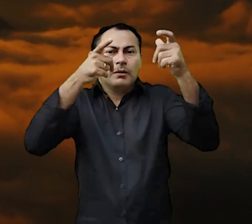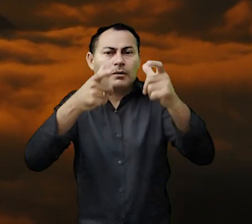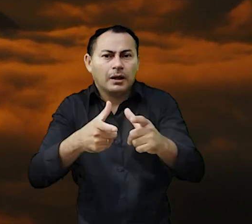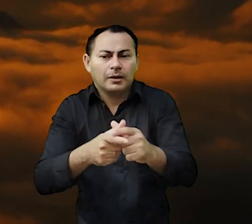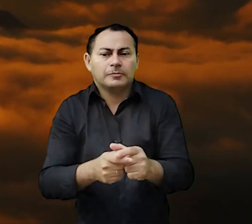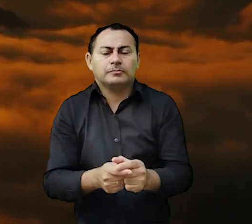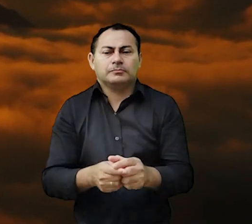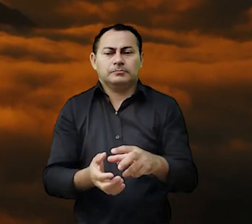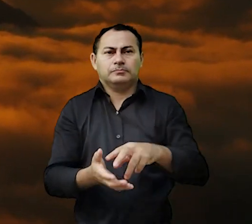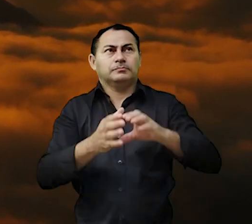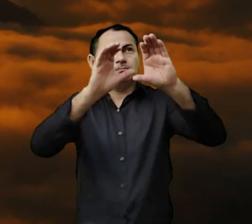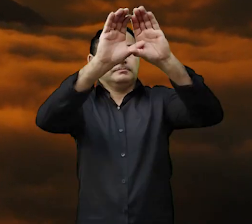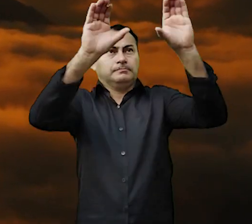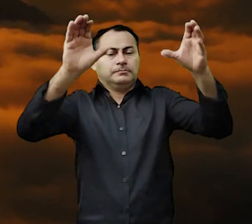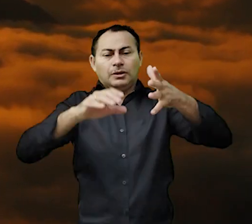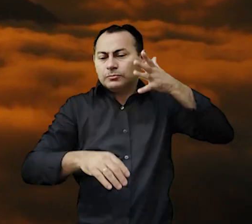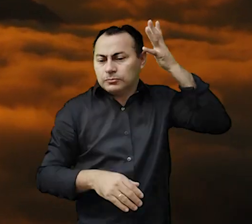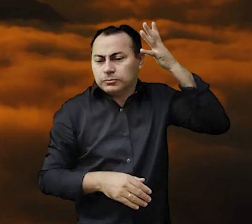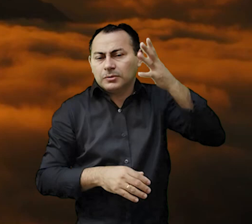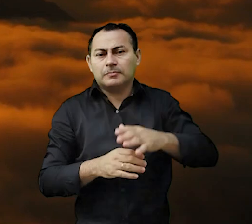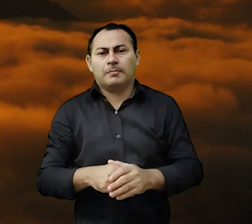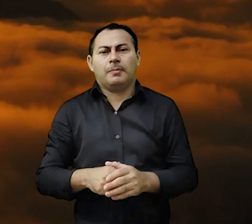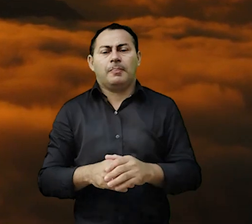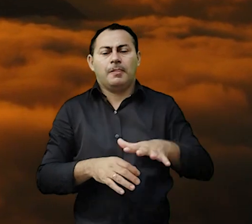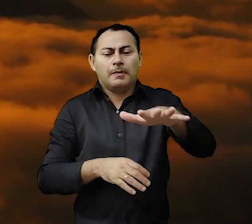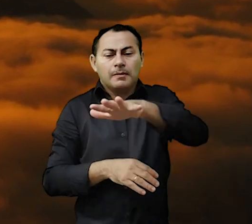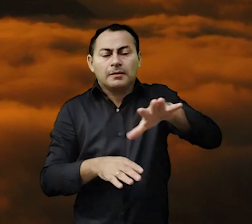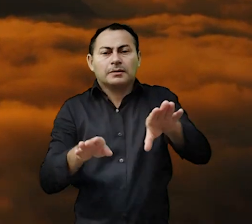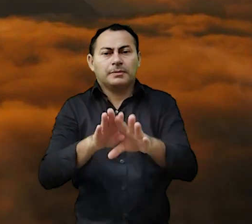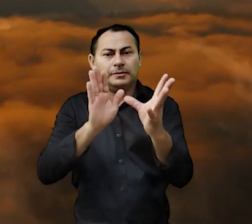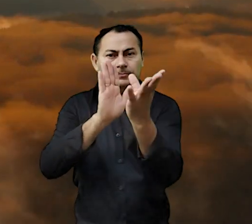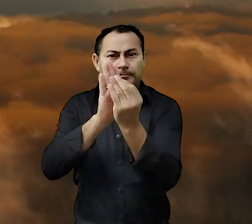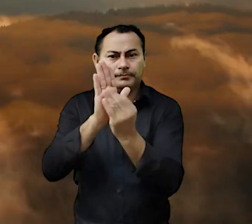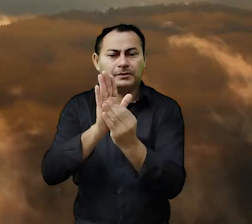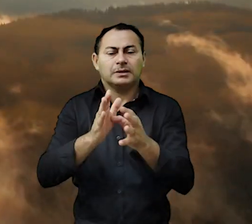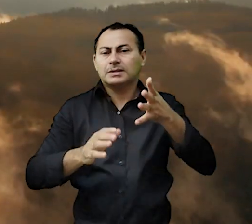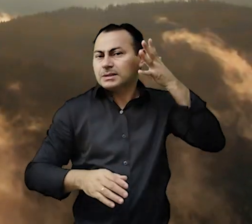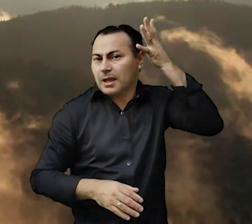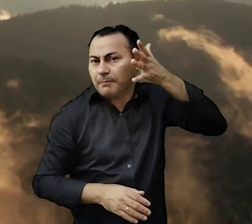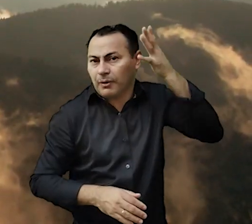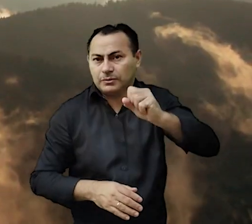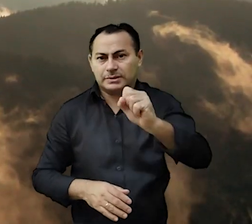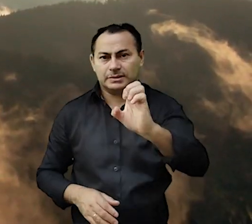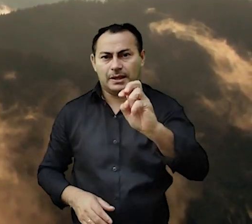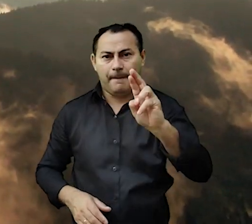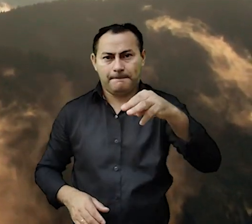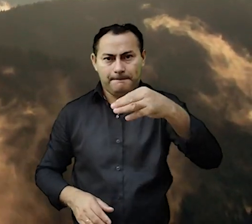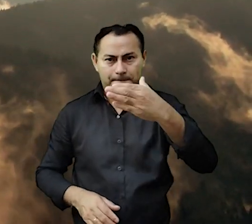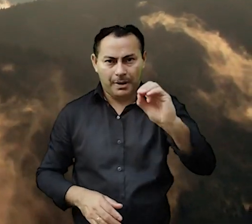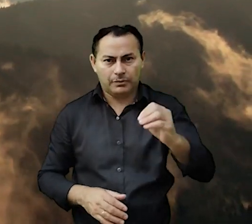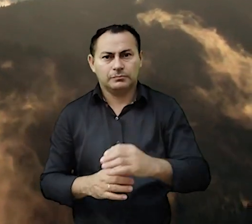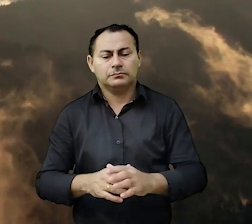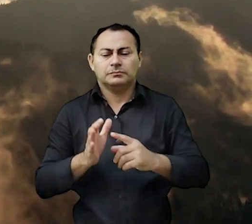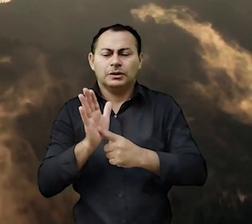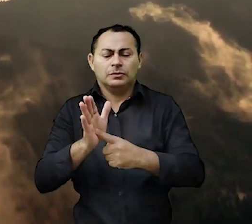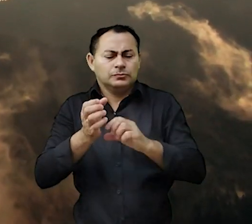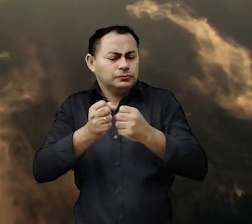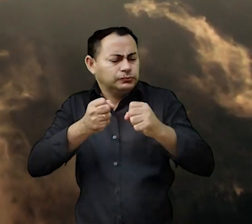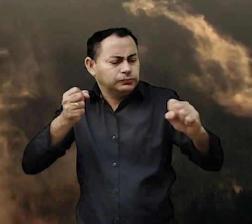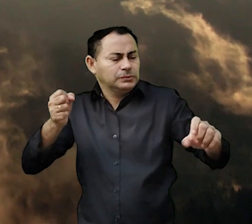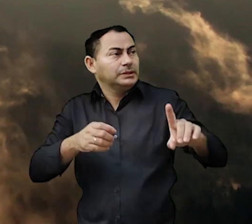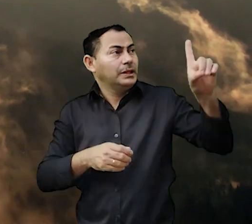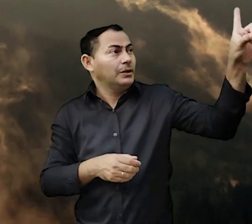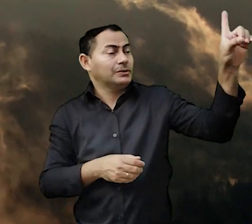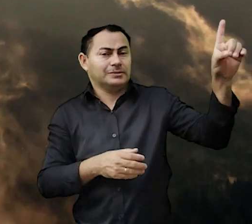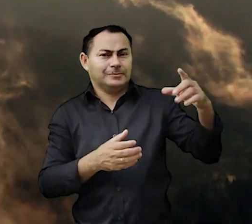lugar onde o firmamento está pregando, o espaço, e também do conteúdo desse sermão, a dimensão de Deus que é